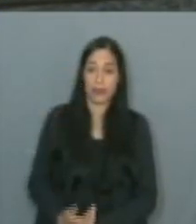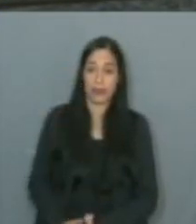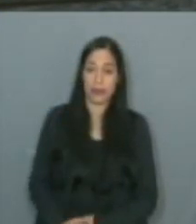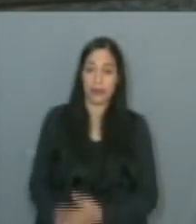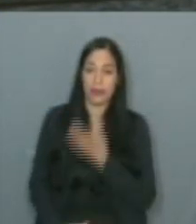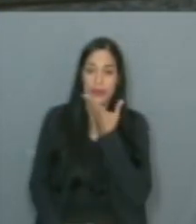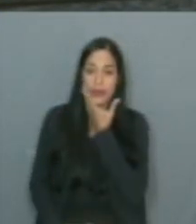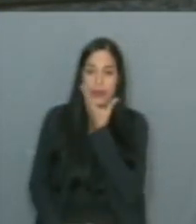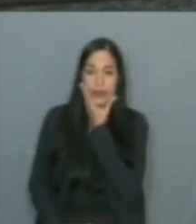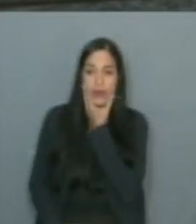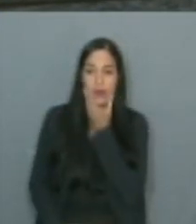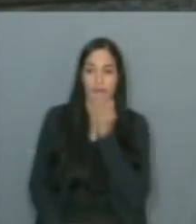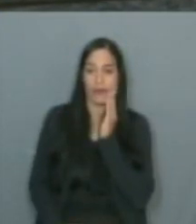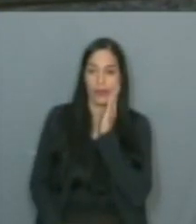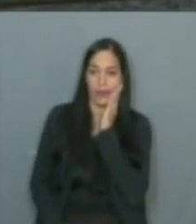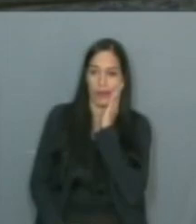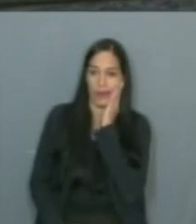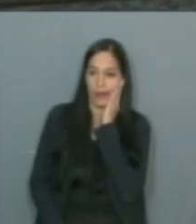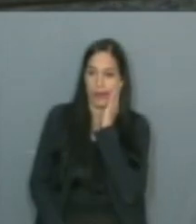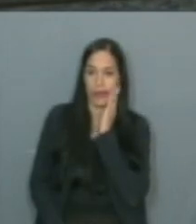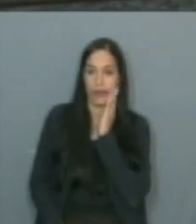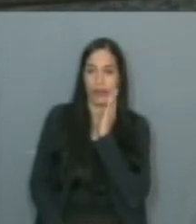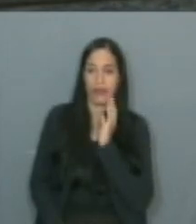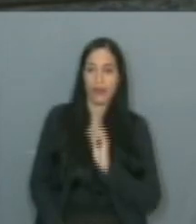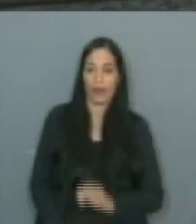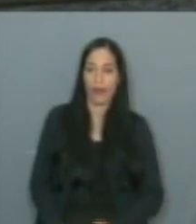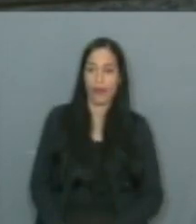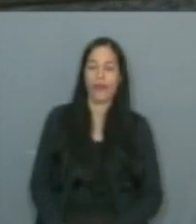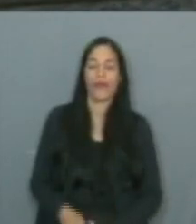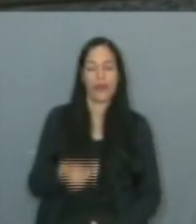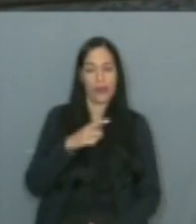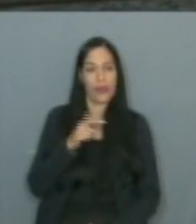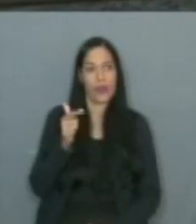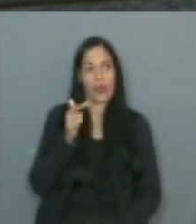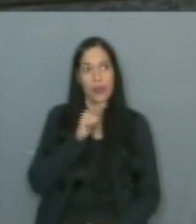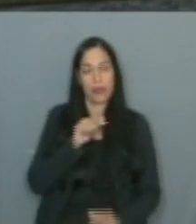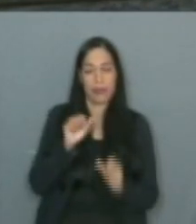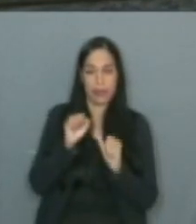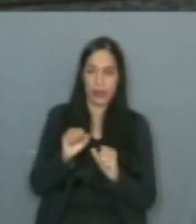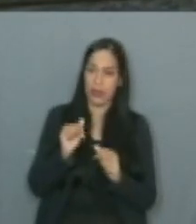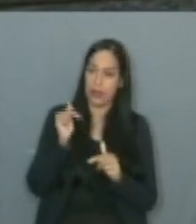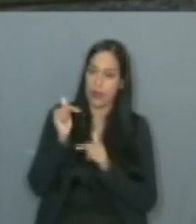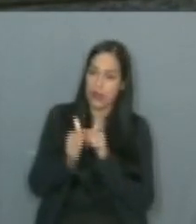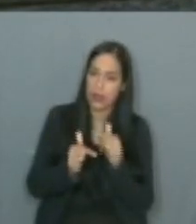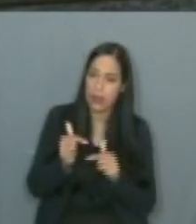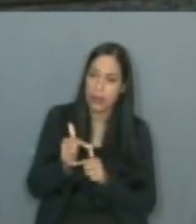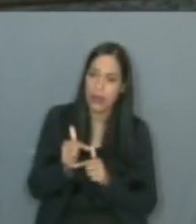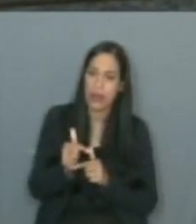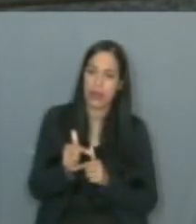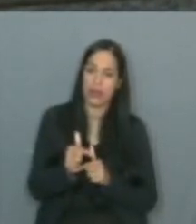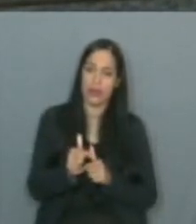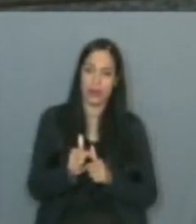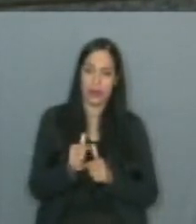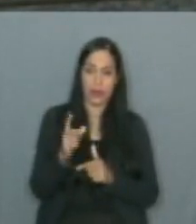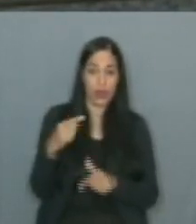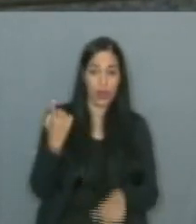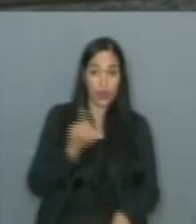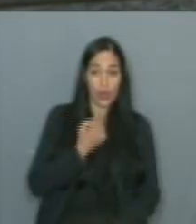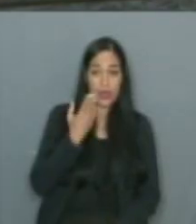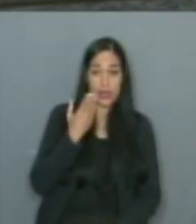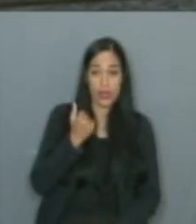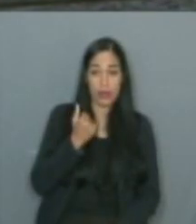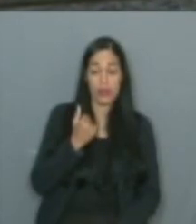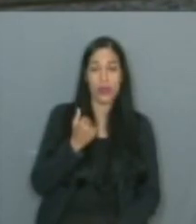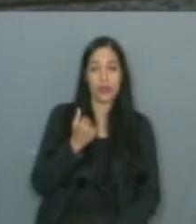ela pudesse, a partir dali, ter um trabalho. A gente sabe que